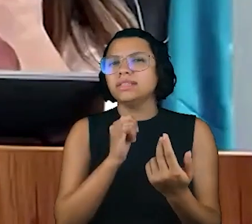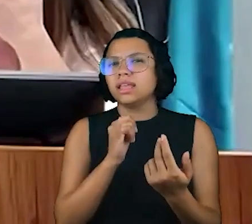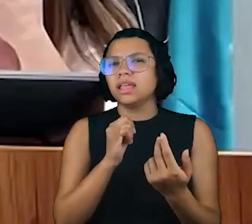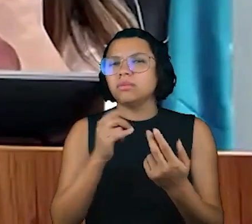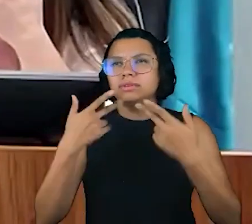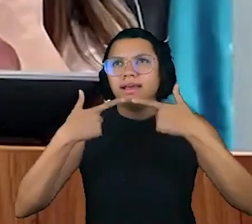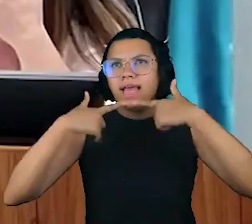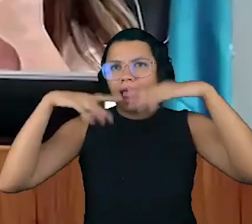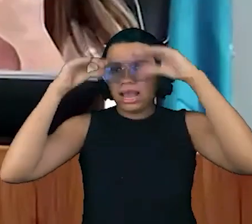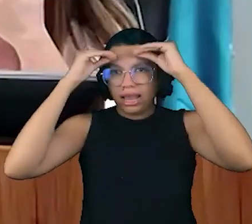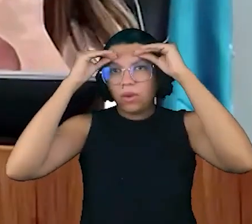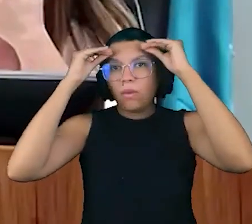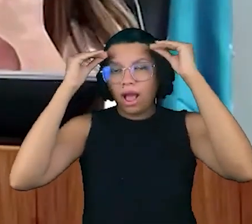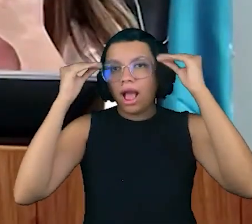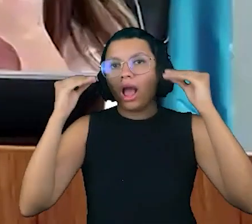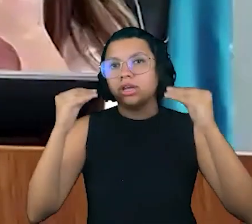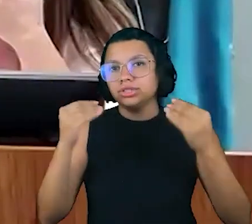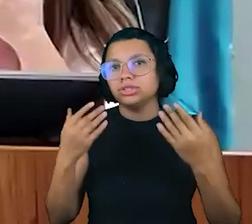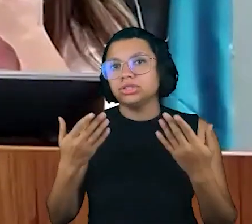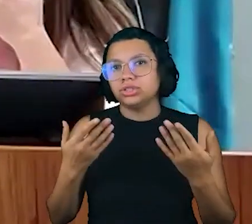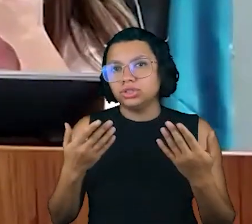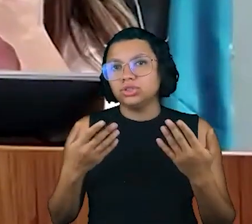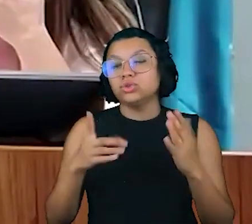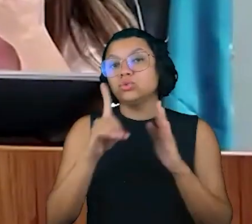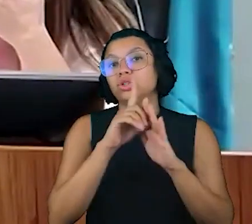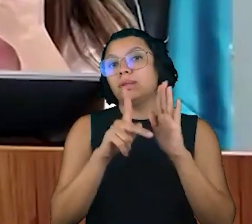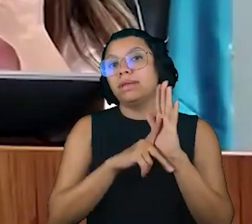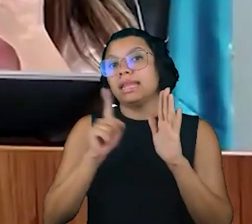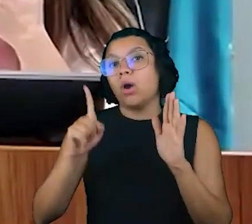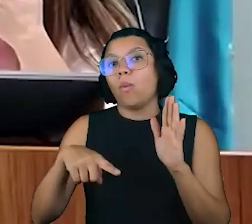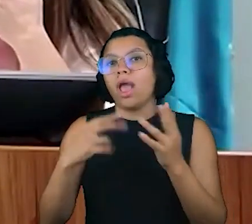linguagem do direito penal.